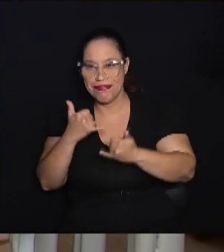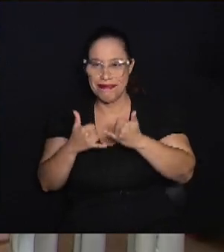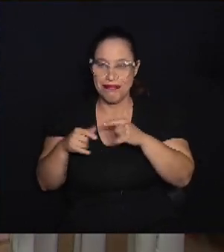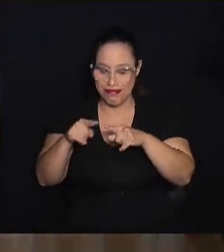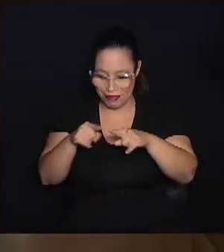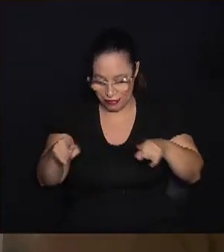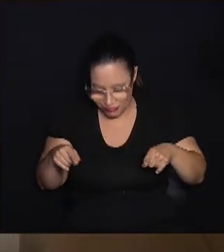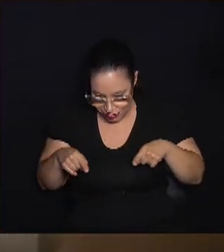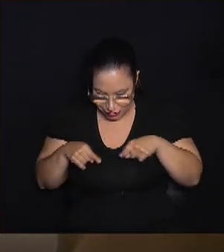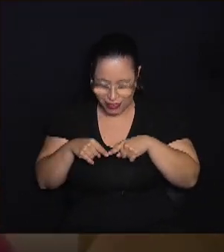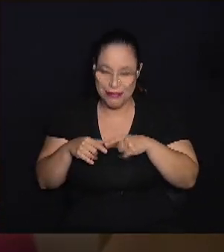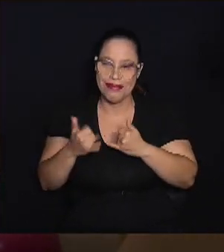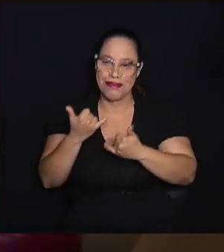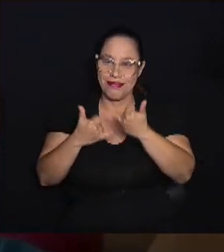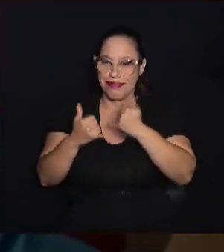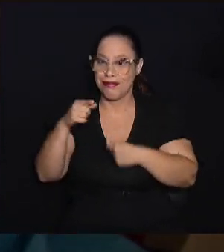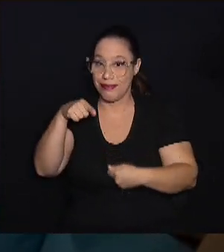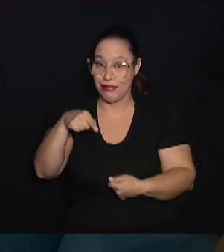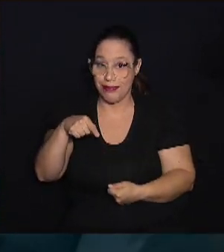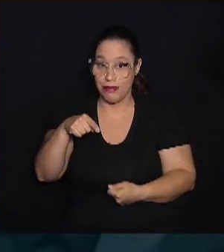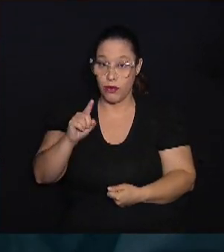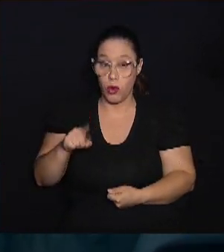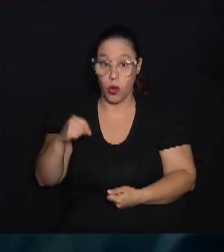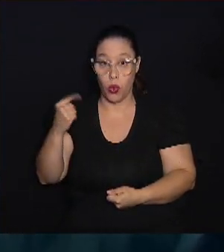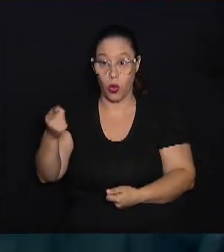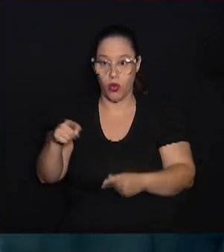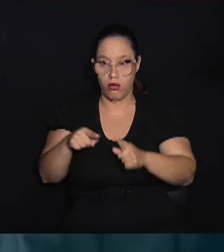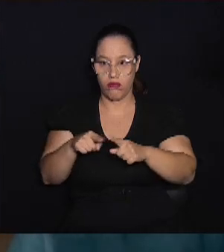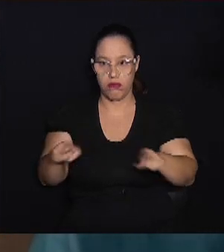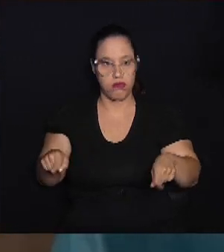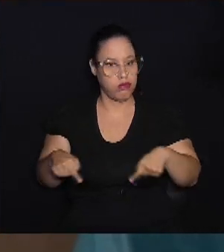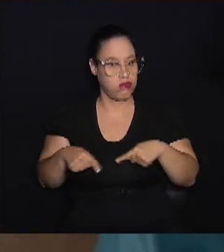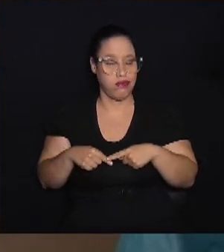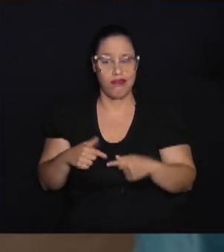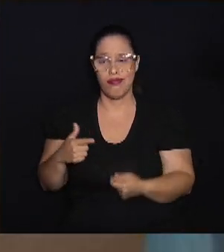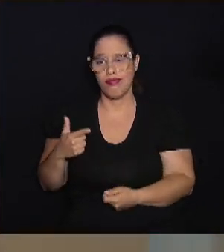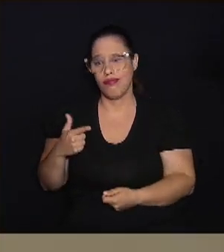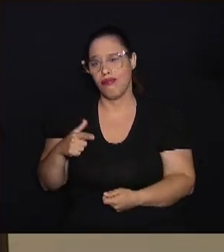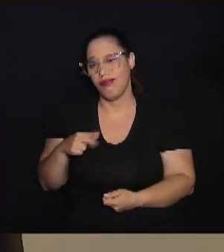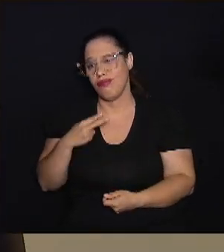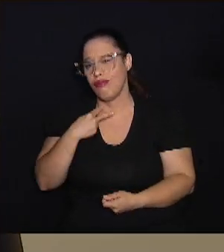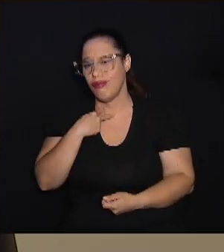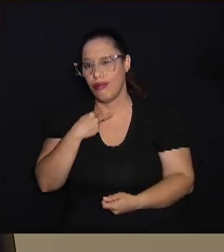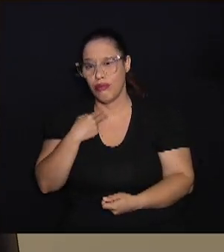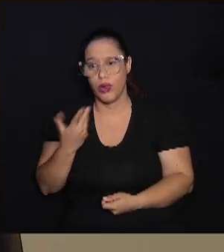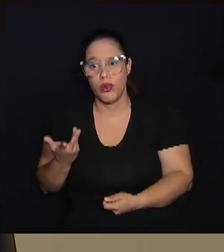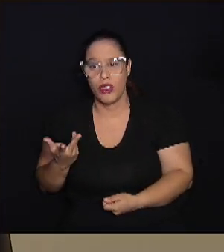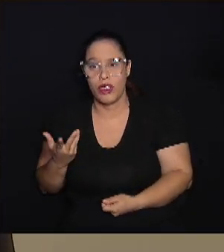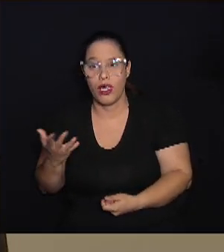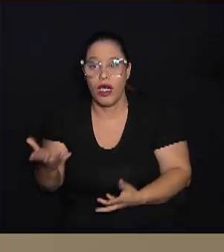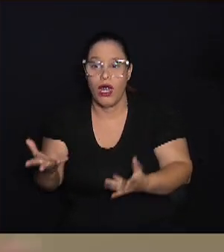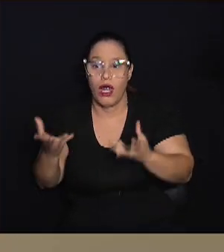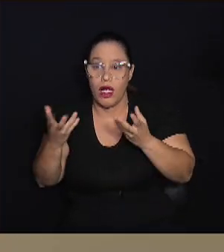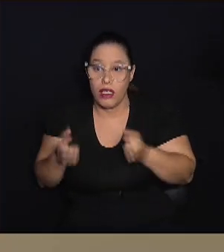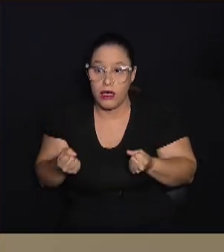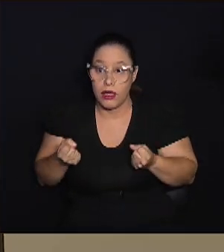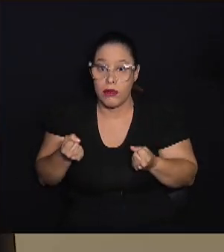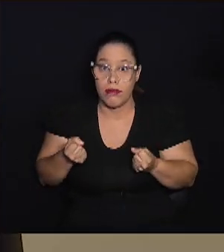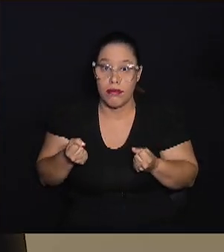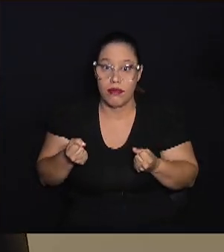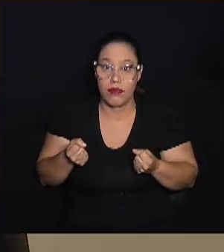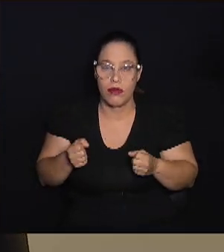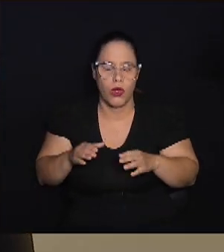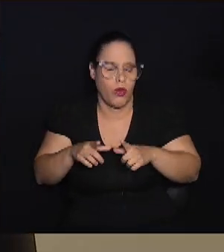da brinquedoteca. A gente estava num outro espaço que a gente não tinha uma brinquedoteca, não tinha condições de receber, e hoje não. Hoje a gente tem um espaço